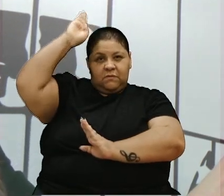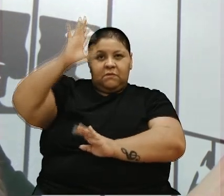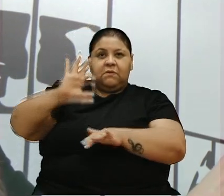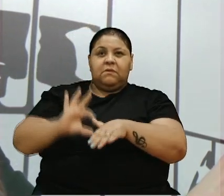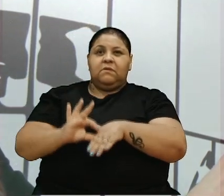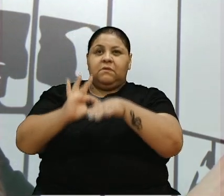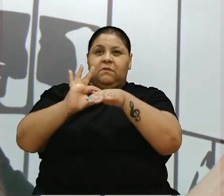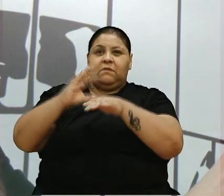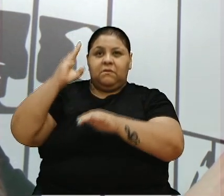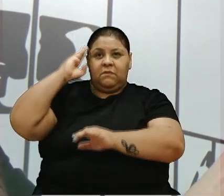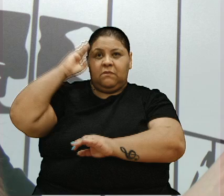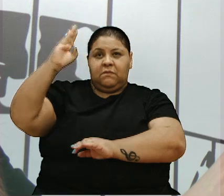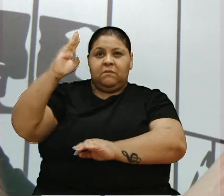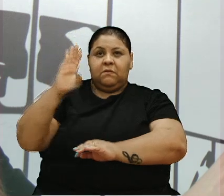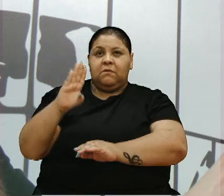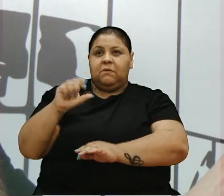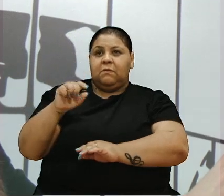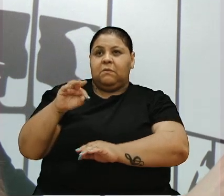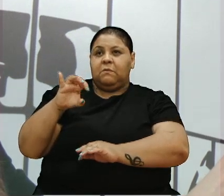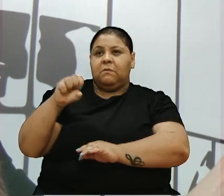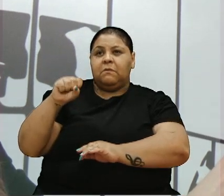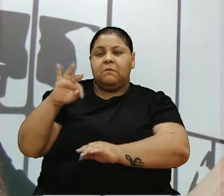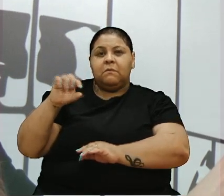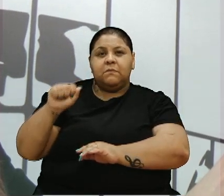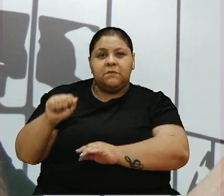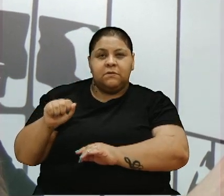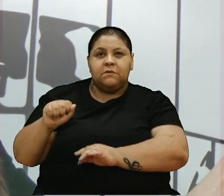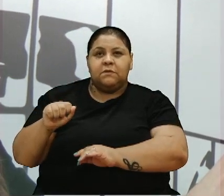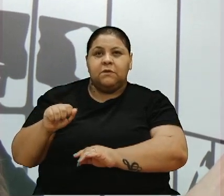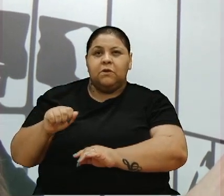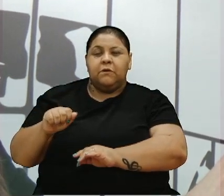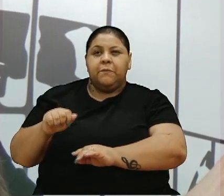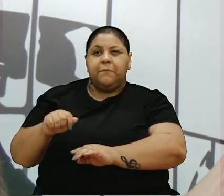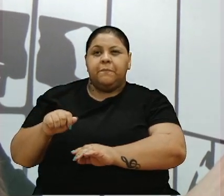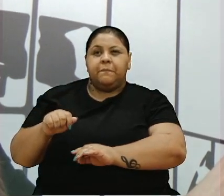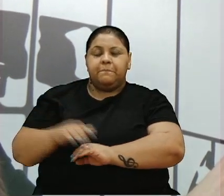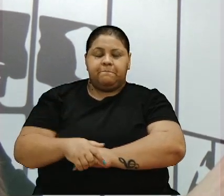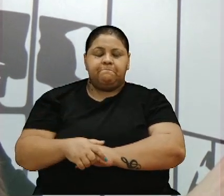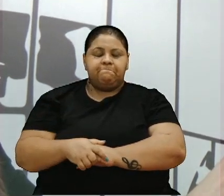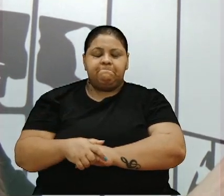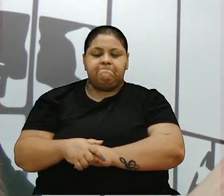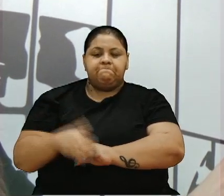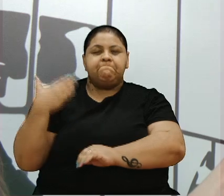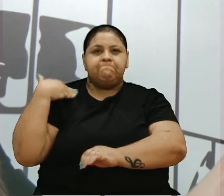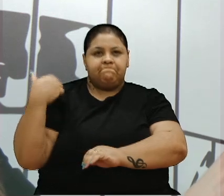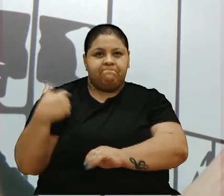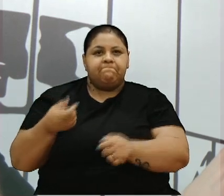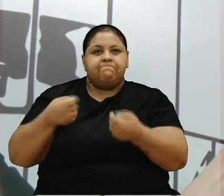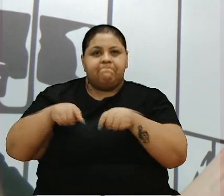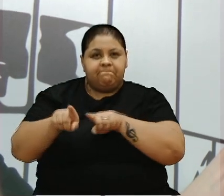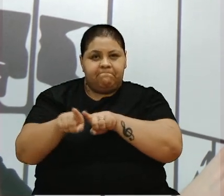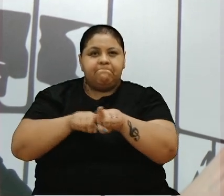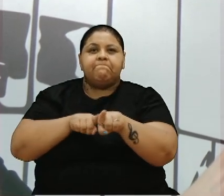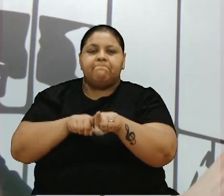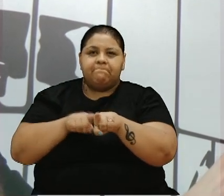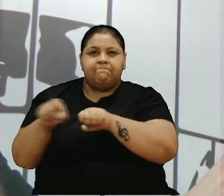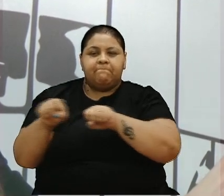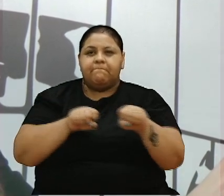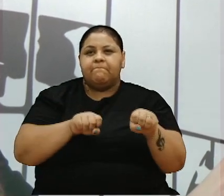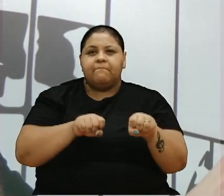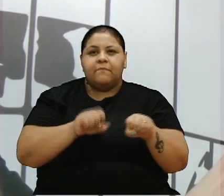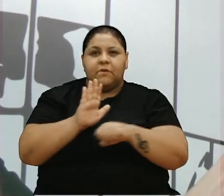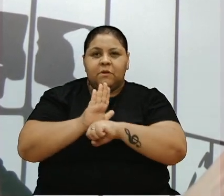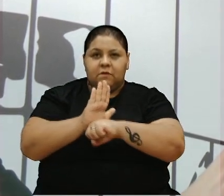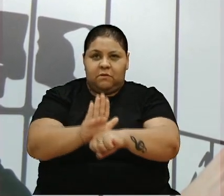pelo Tenente Coronel Batista, né, comandante aqui do 5º Batalhão de Bombeiro Militar. Ele me procurou à época, disse que precisava de uma parceria, né, para que pudesse